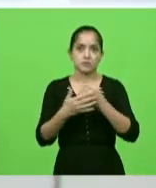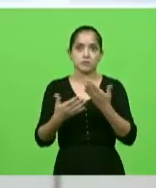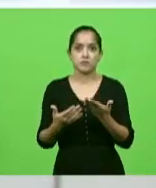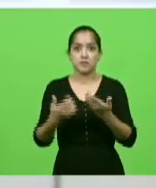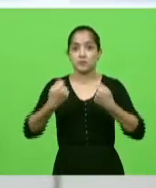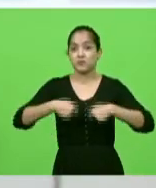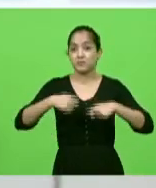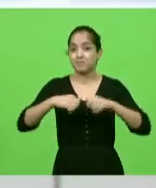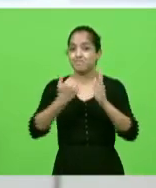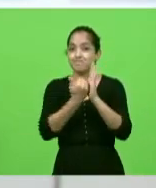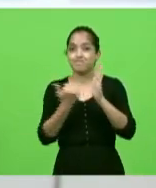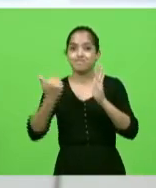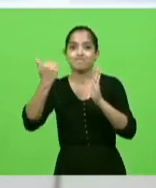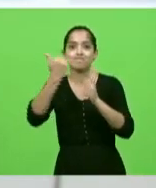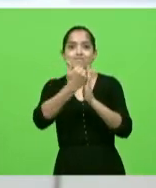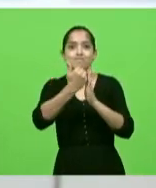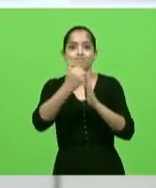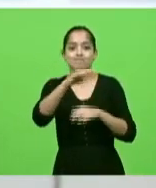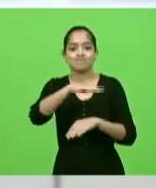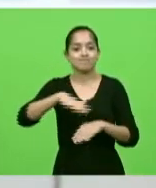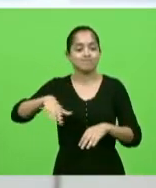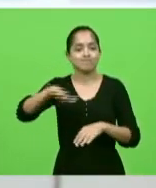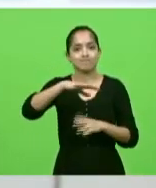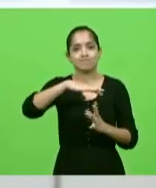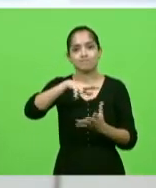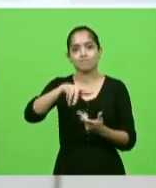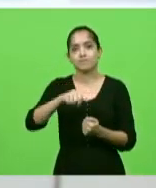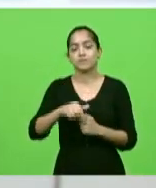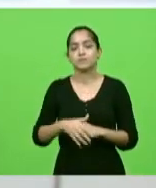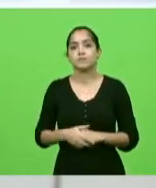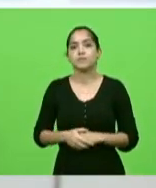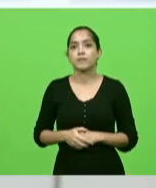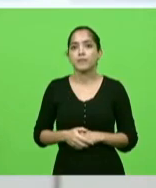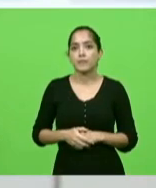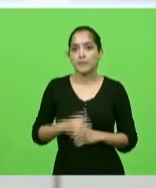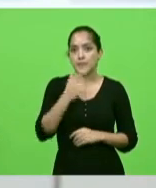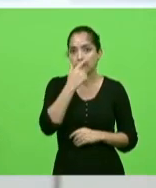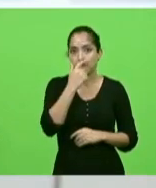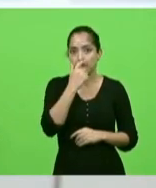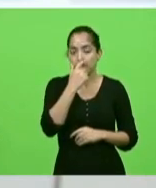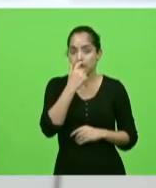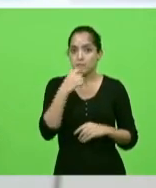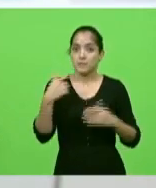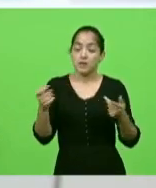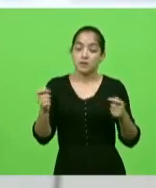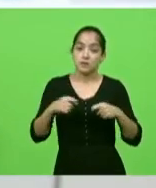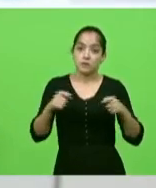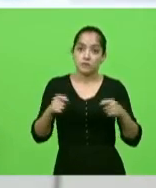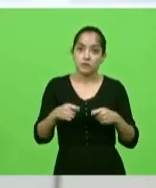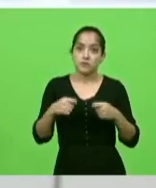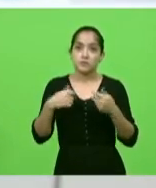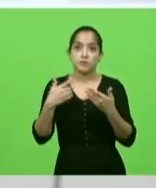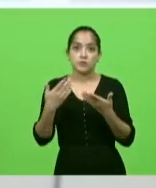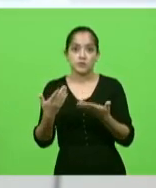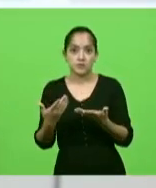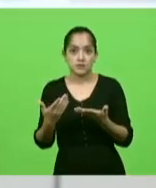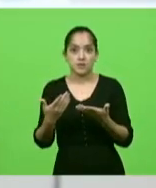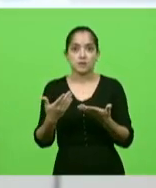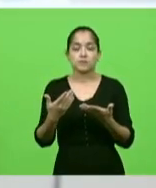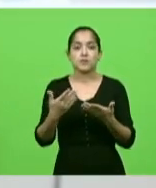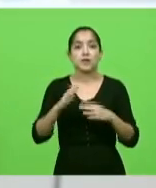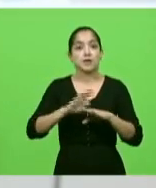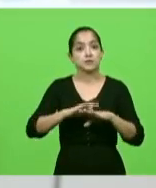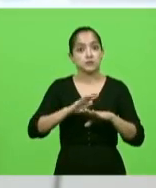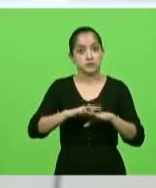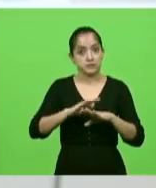maior necessidade cobiça no cenário mundial a e ainda que não fosse possível vislumbrar eventual